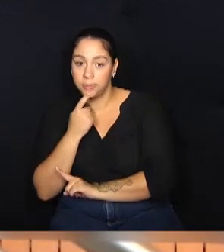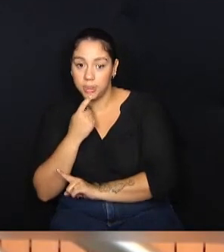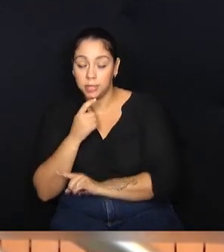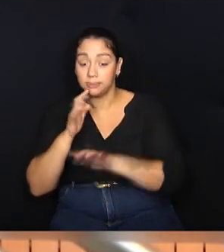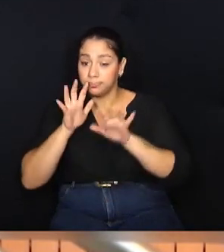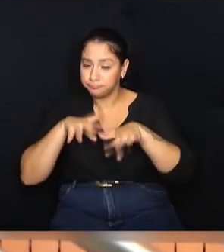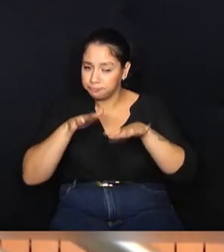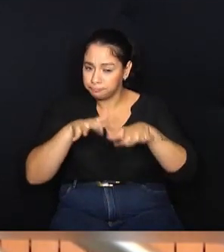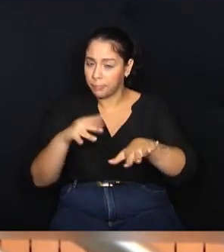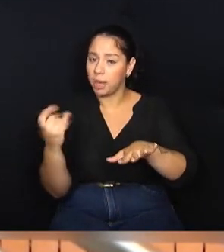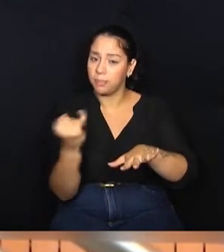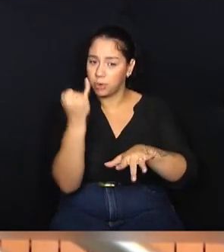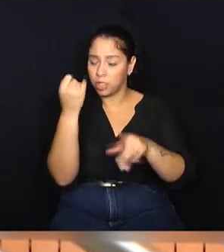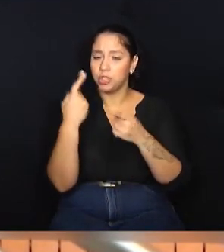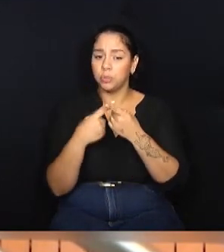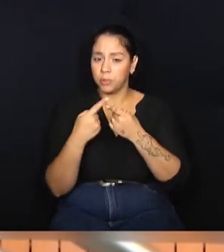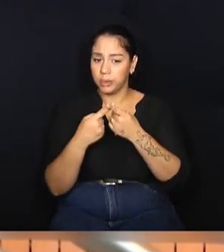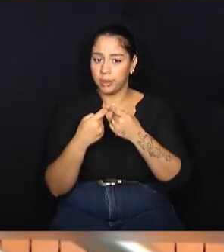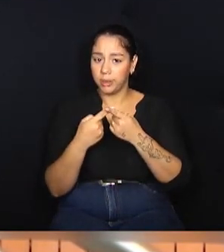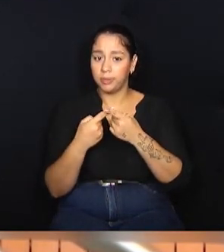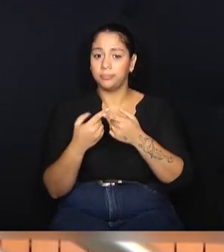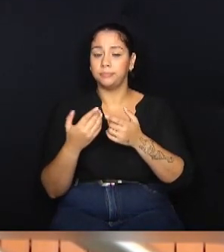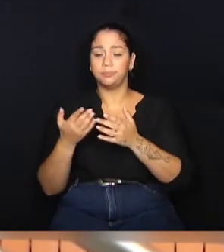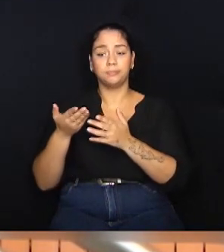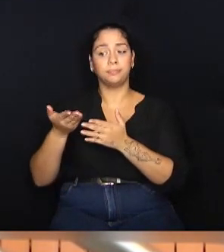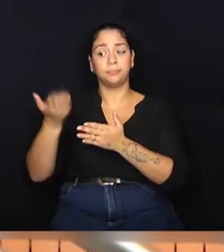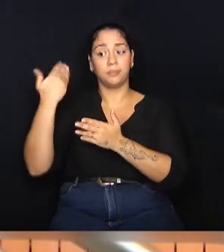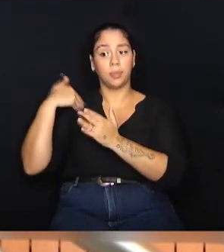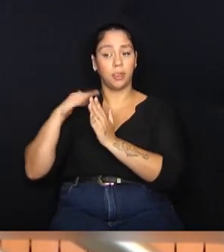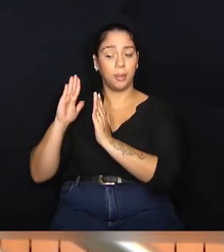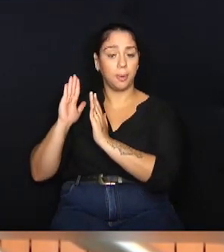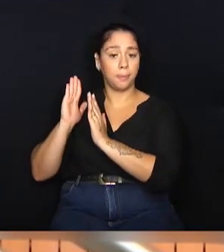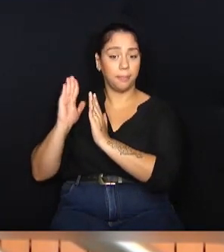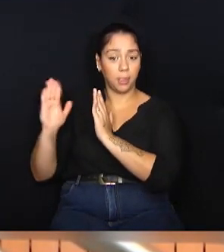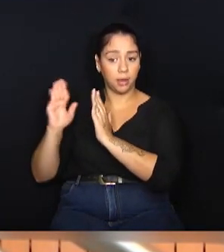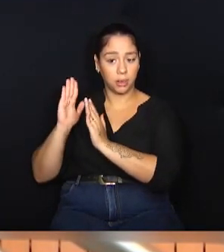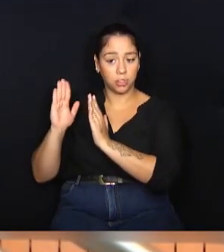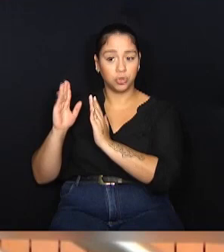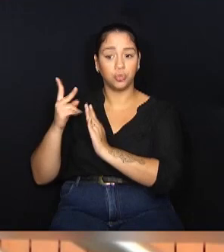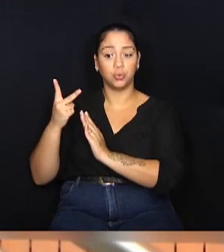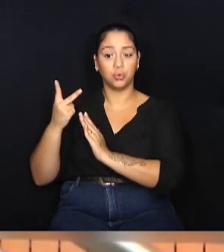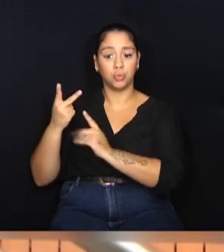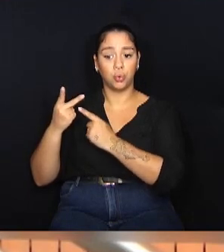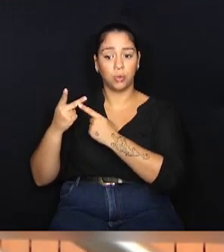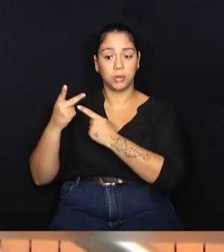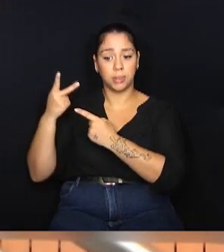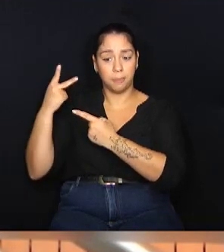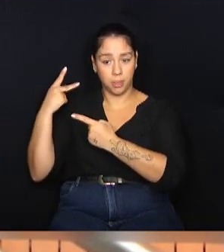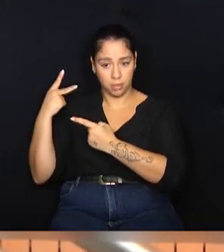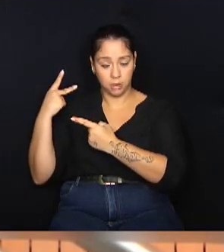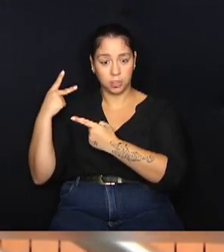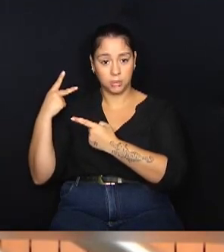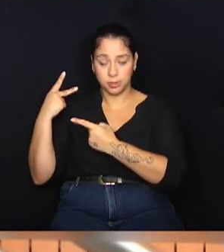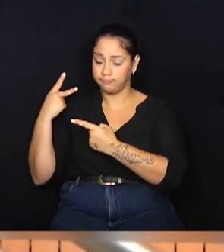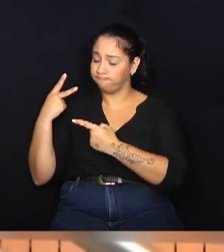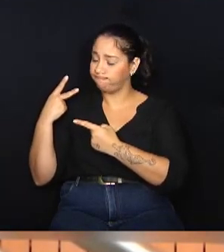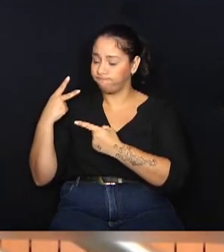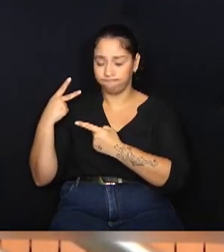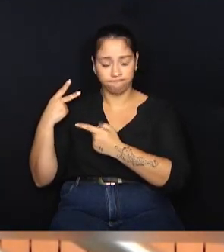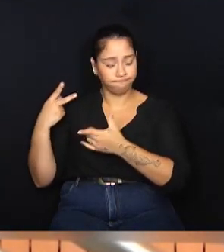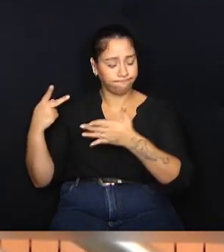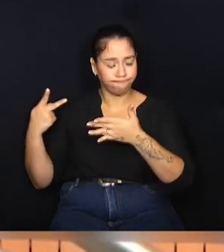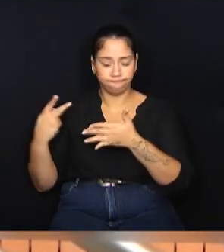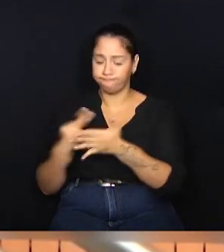cidade protagonizou, né, nesse último período, nessas últimas 2 semanas, fatalidades que